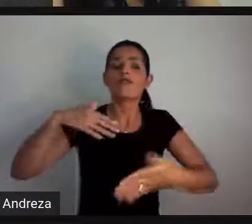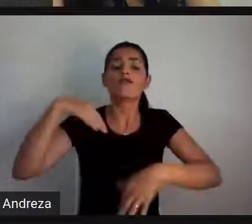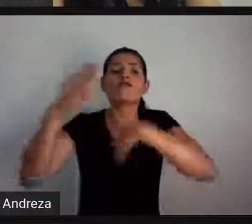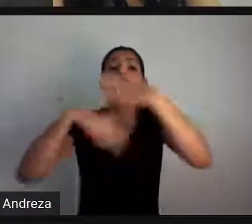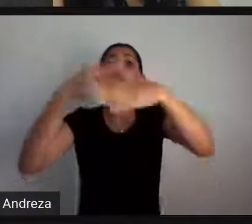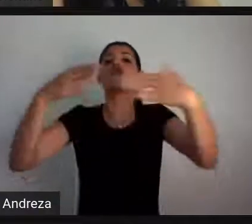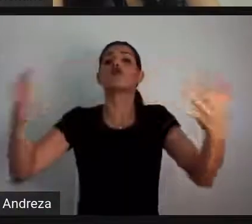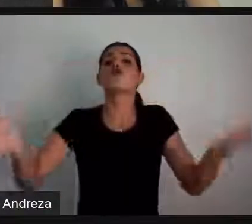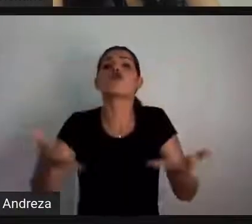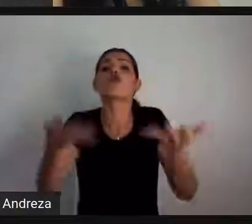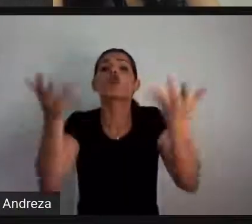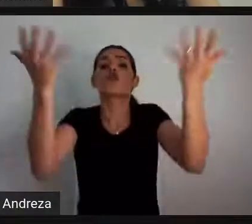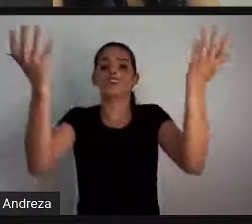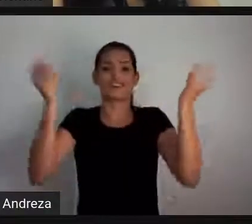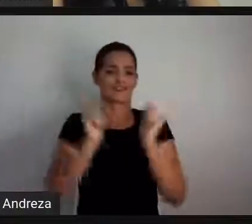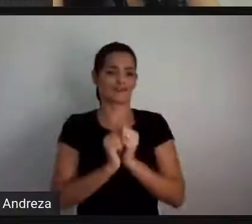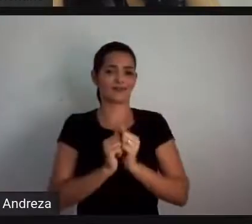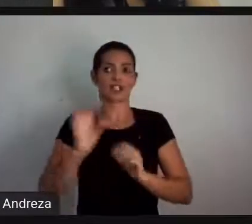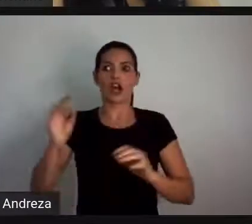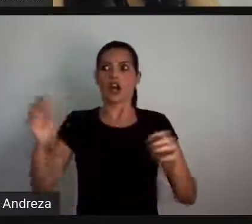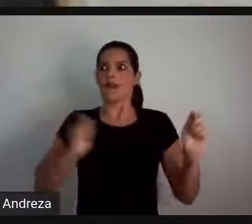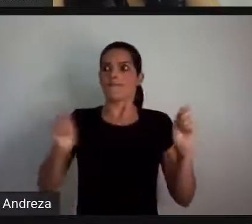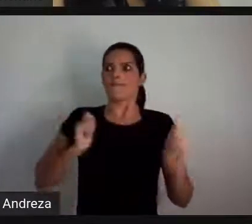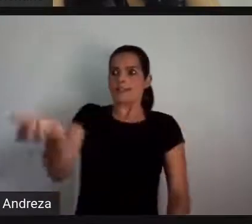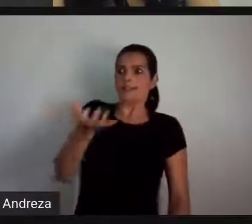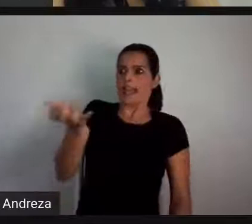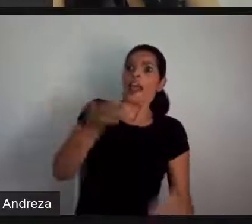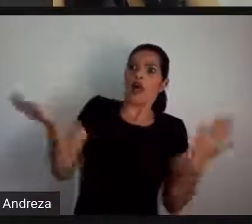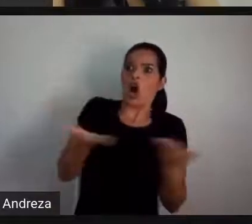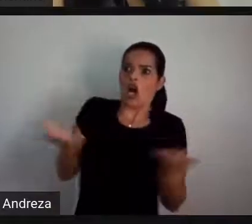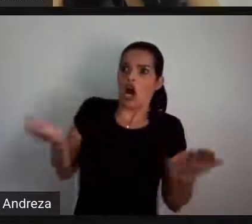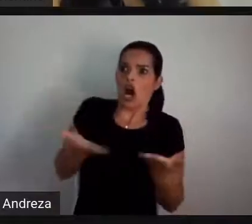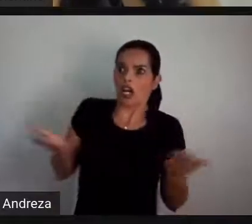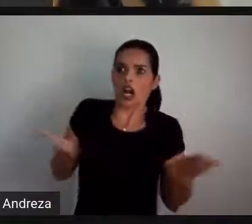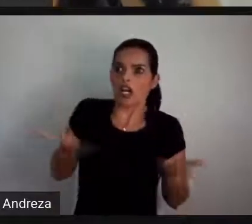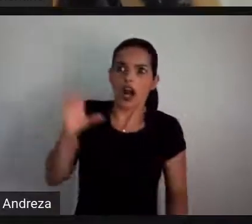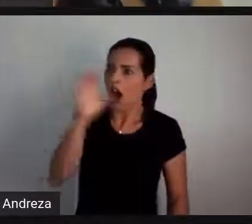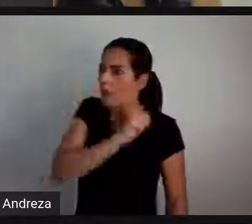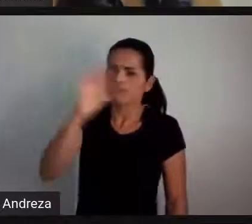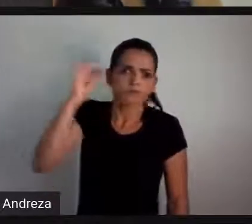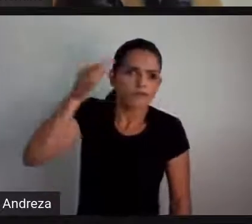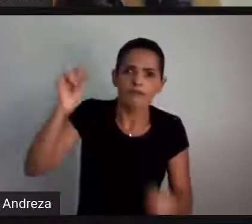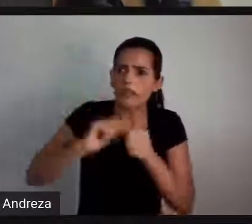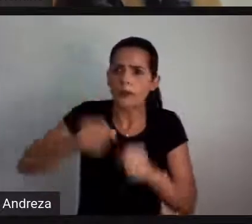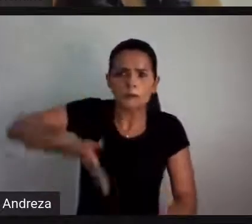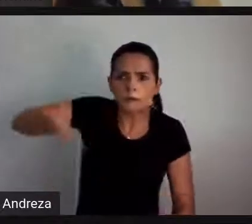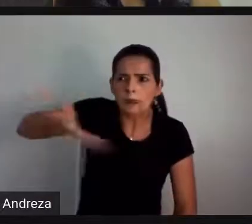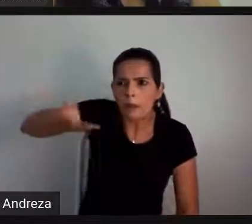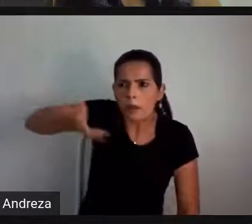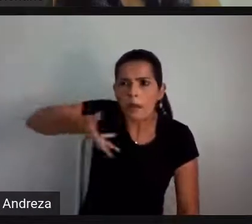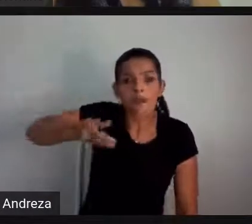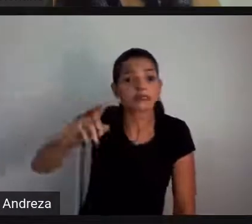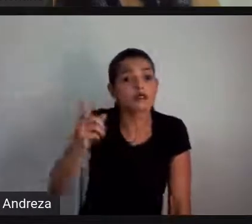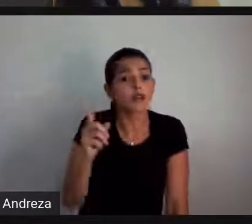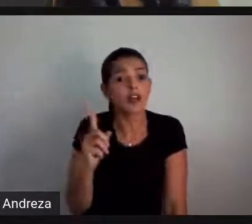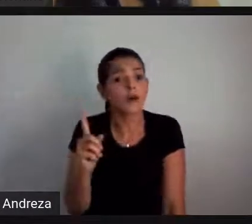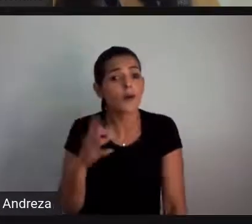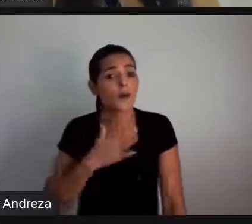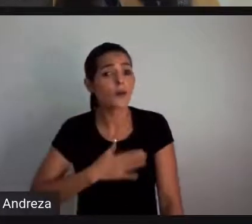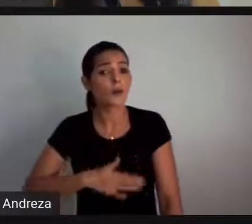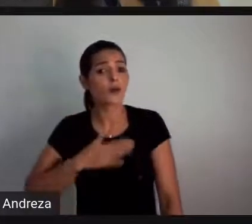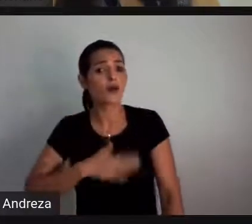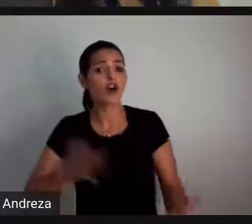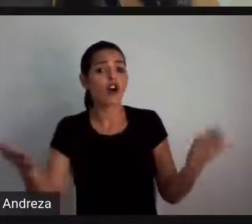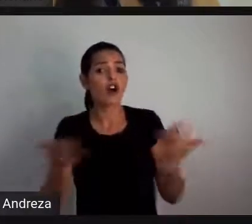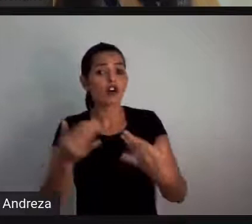Sem essa ânsia de tem que ser tudo para ontem, né? E eu não fiz até agora, eu não vou poder fazer mais. Não, se você quer ouvindo essa